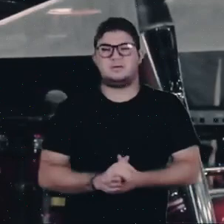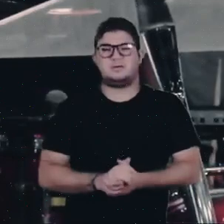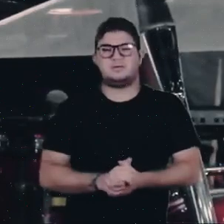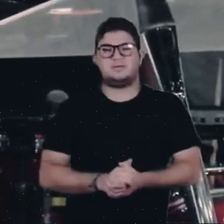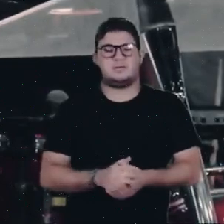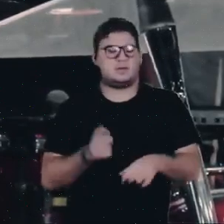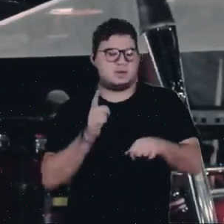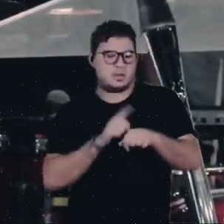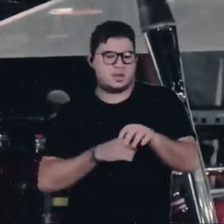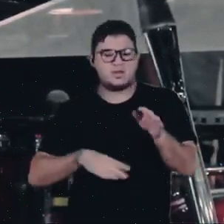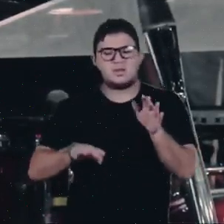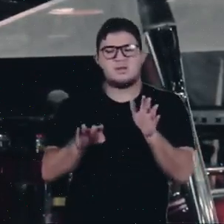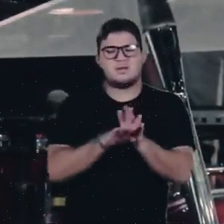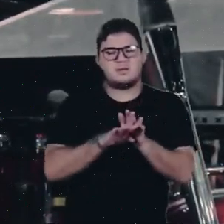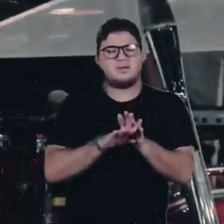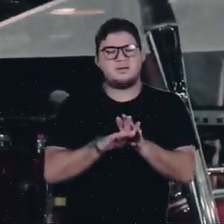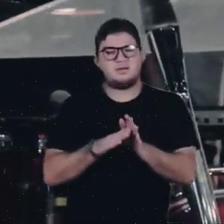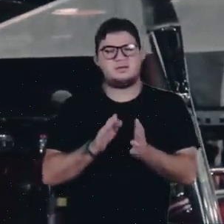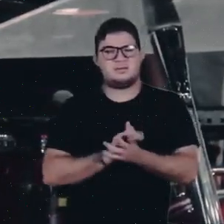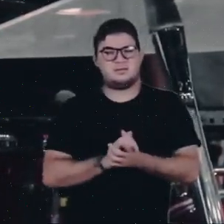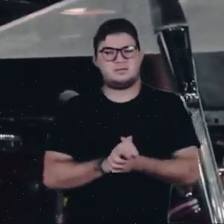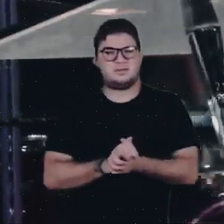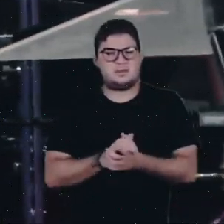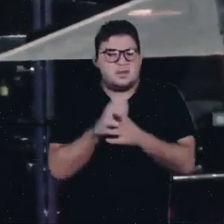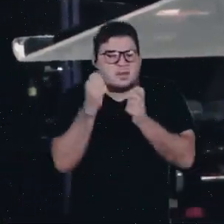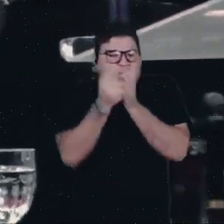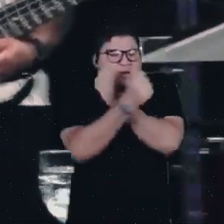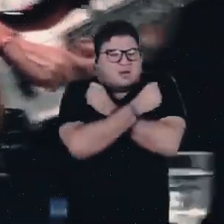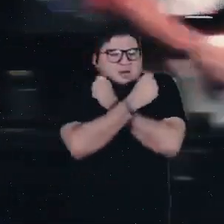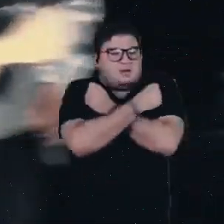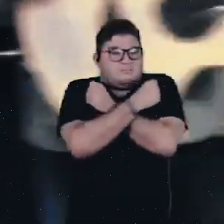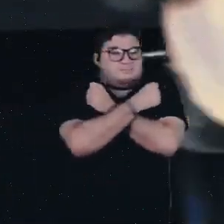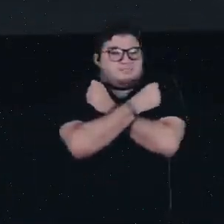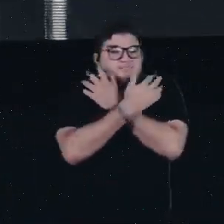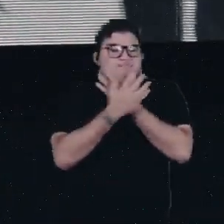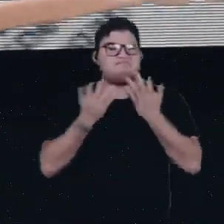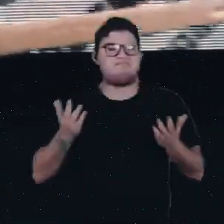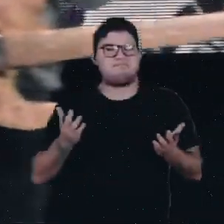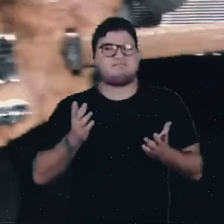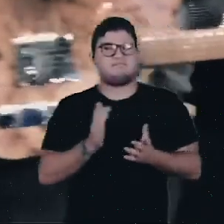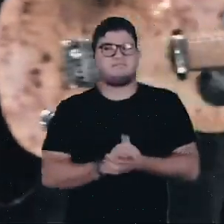na hora que eu cheguei, fiz o e que eu fui dar uma base,